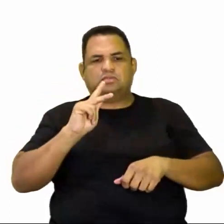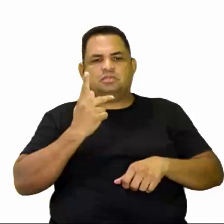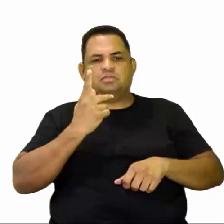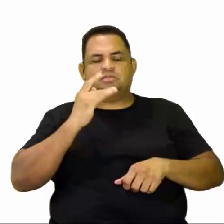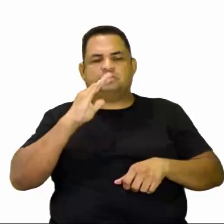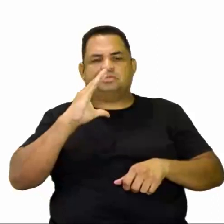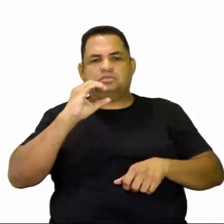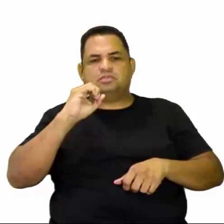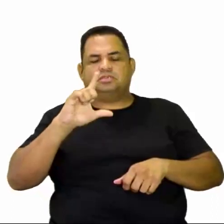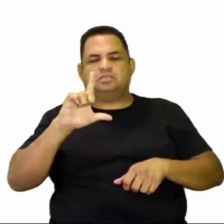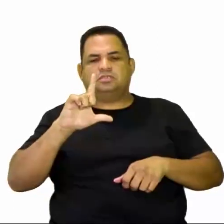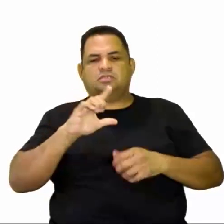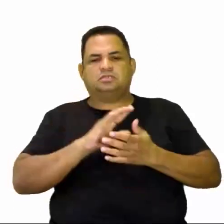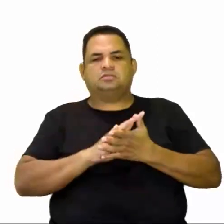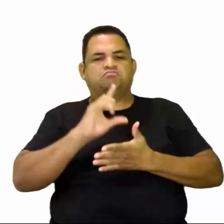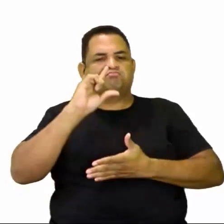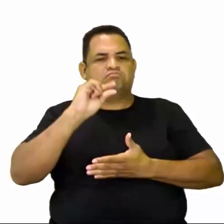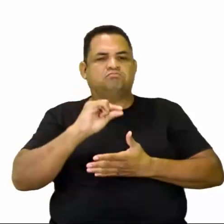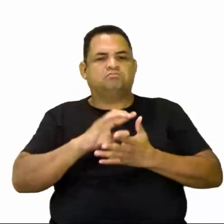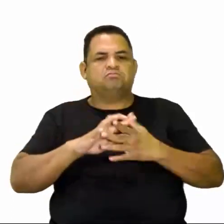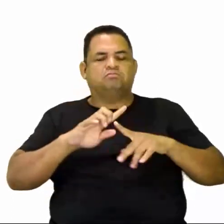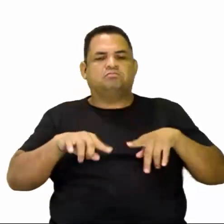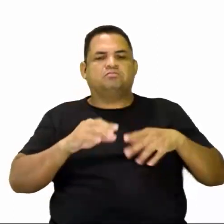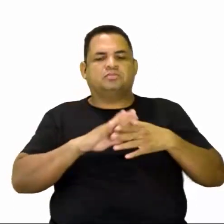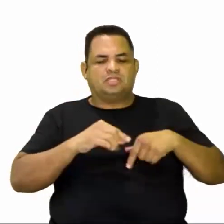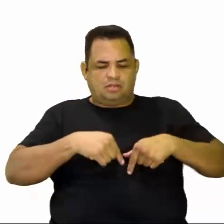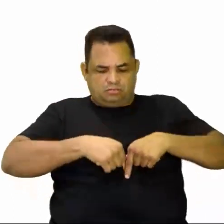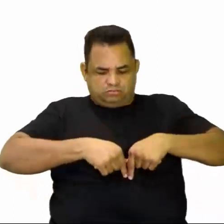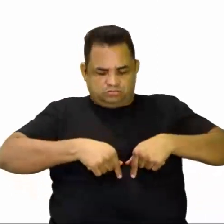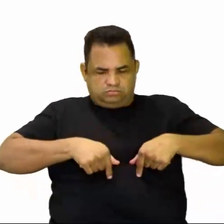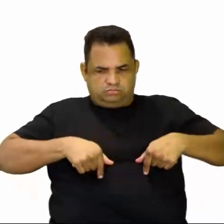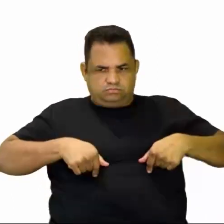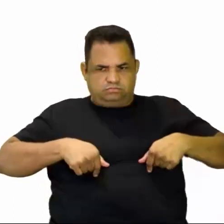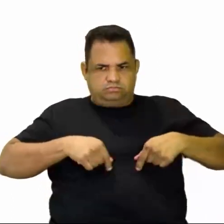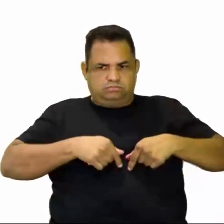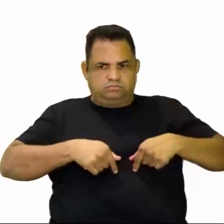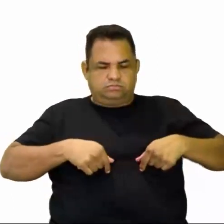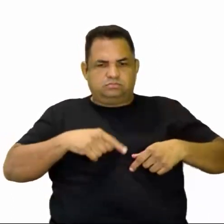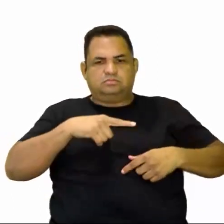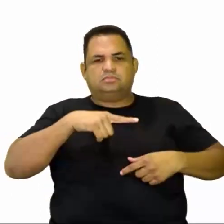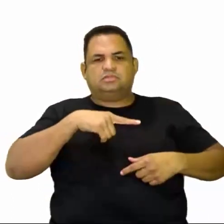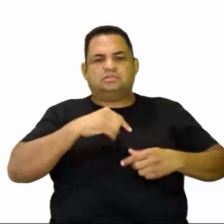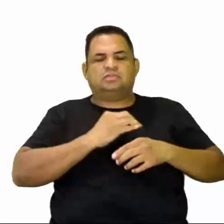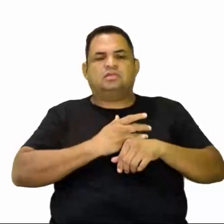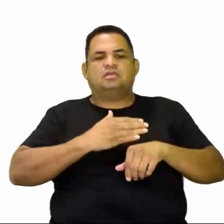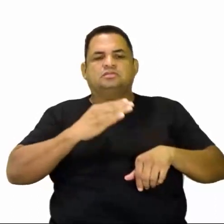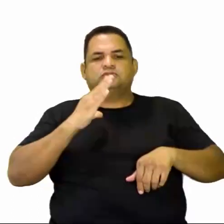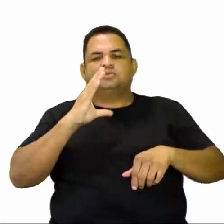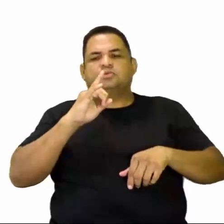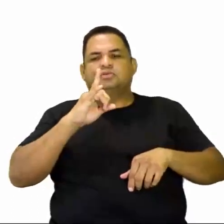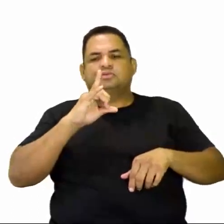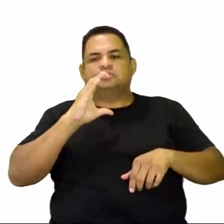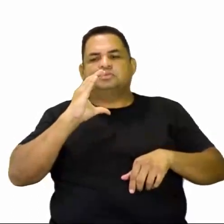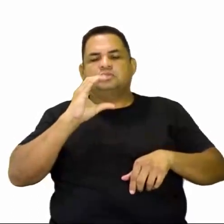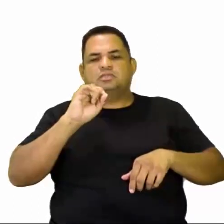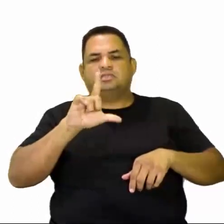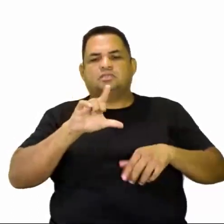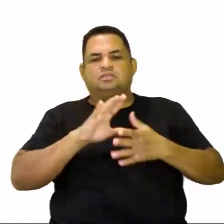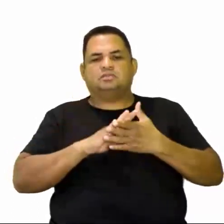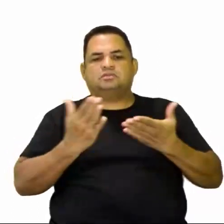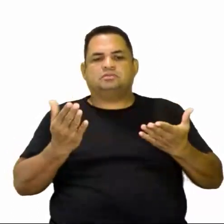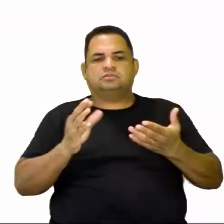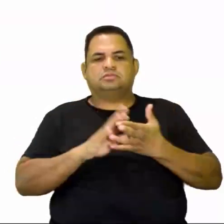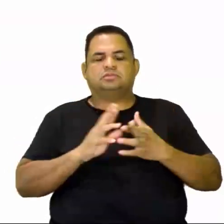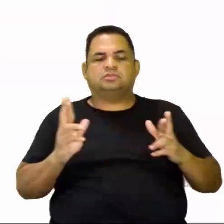clorídrico em baixa concentração, mas no estômago tem sim ácido clorídrico. E aí observa a reação que ocorre entre